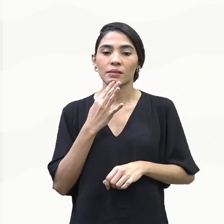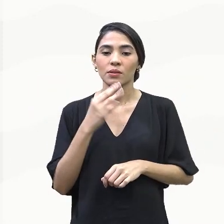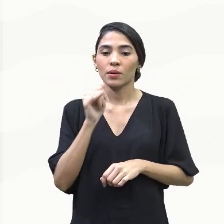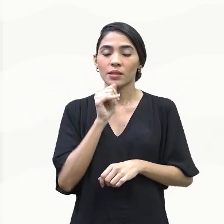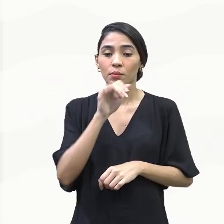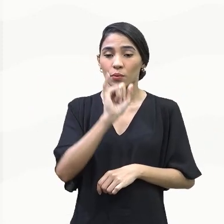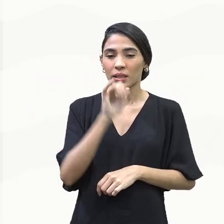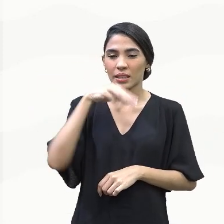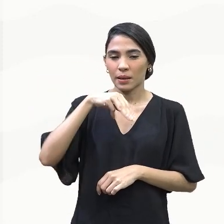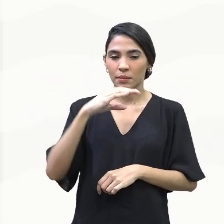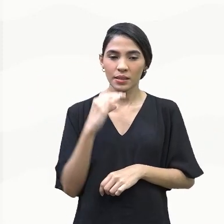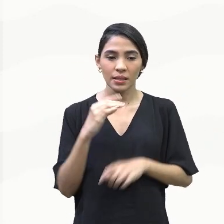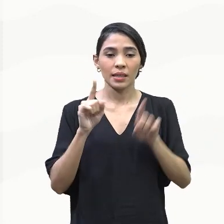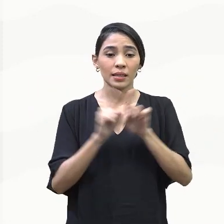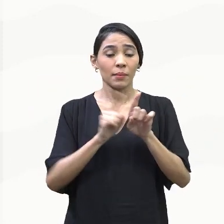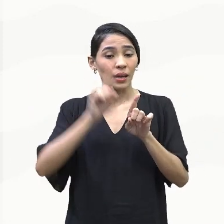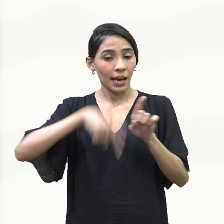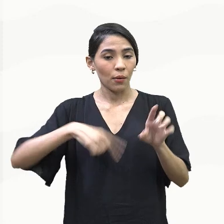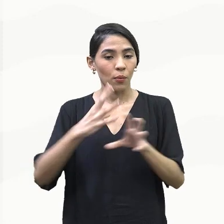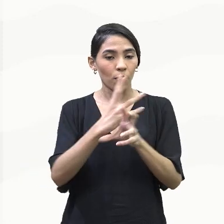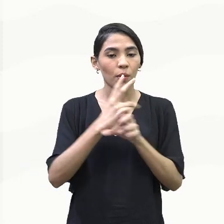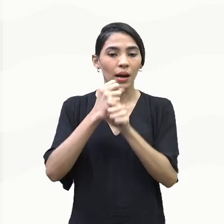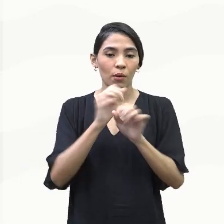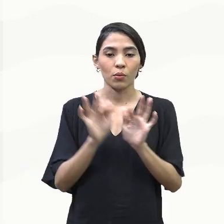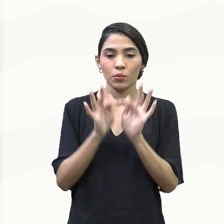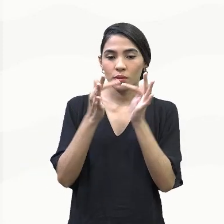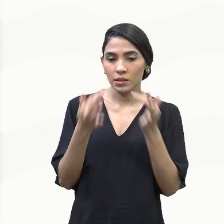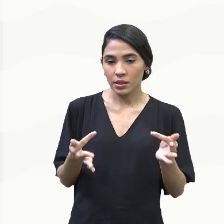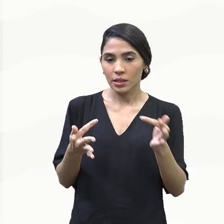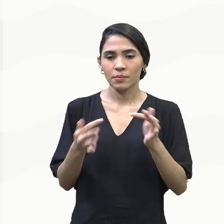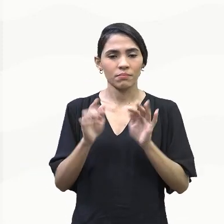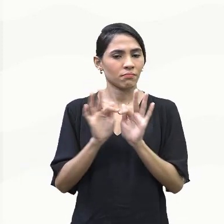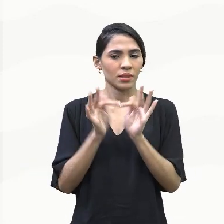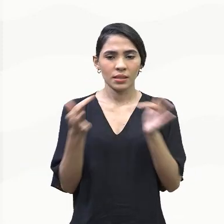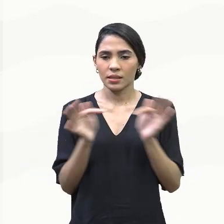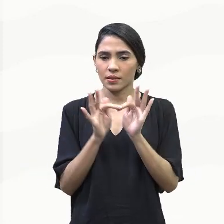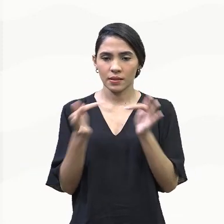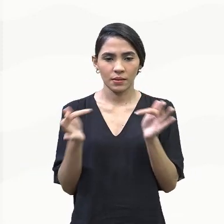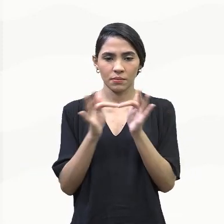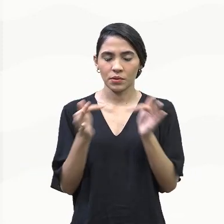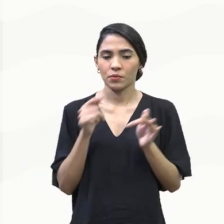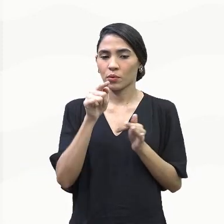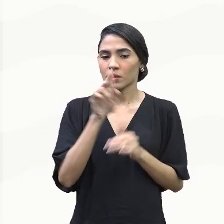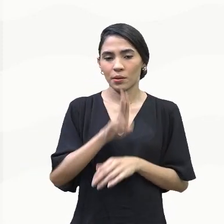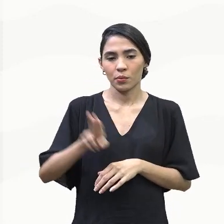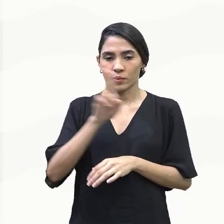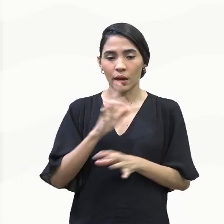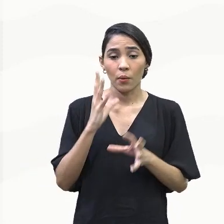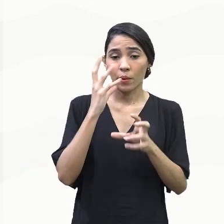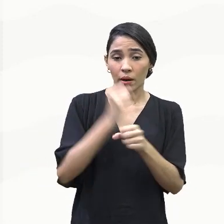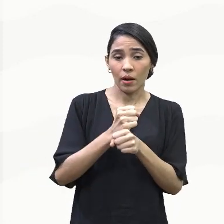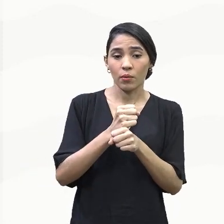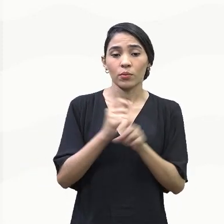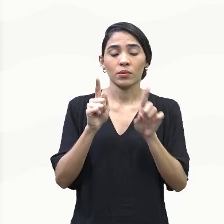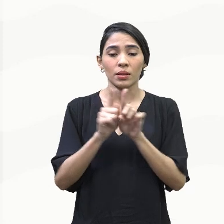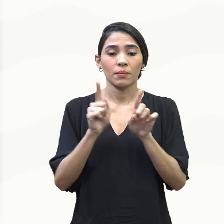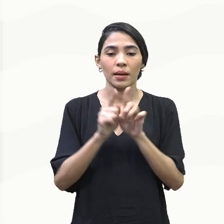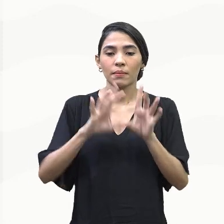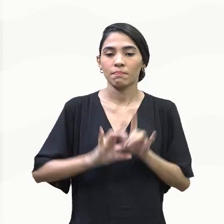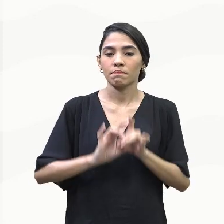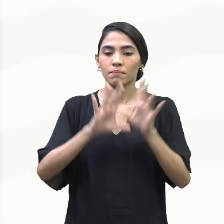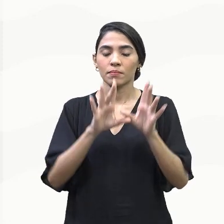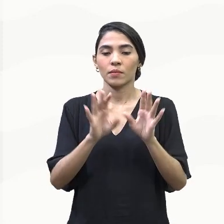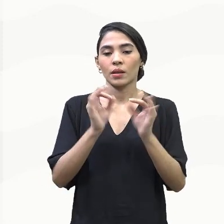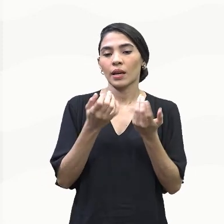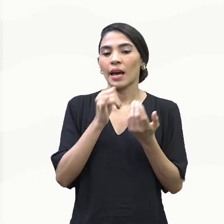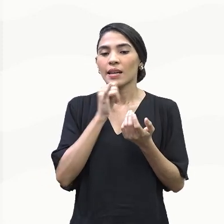sigla IMC e é um cálculo simples, é super simples esse cálculo. que permite